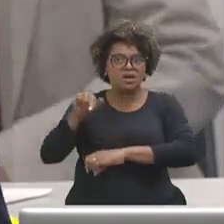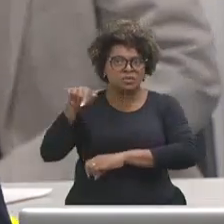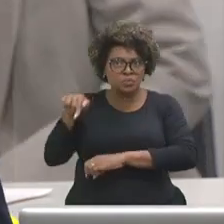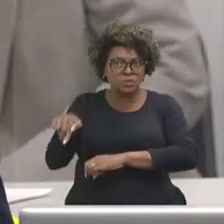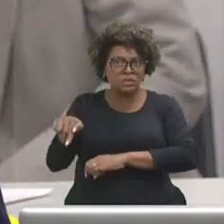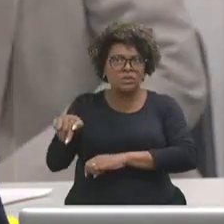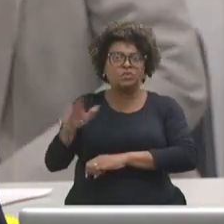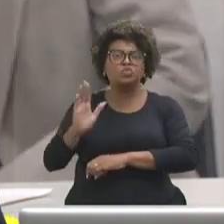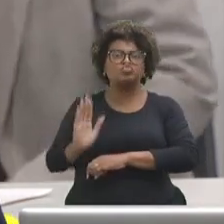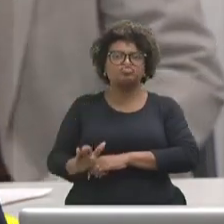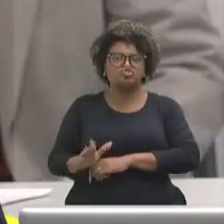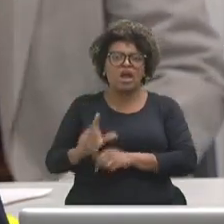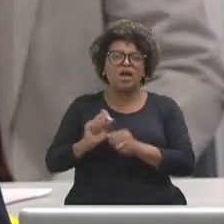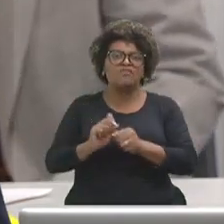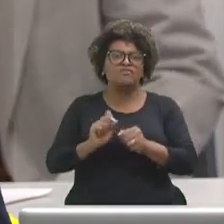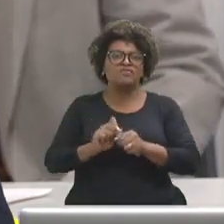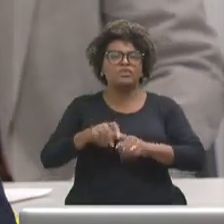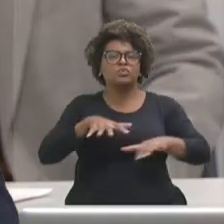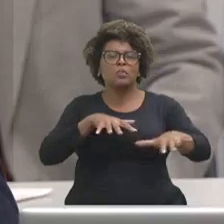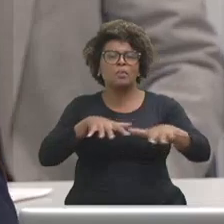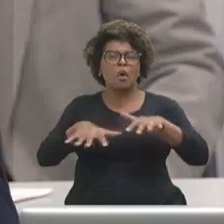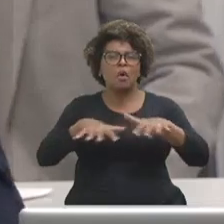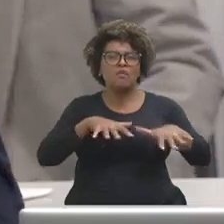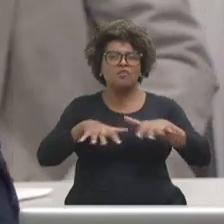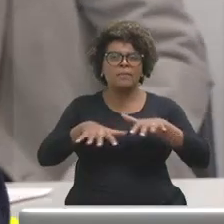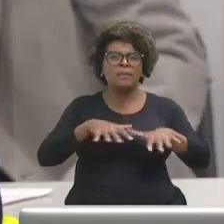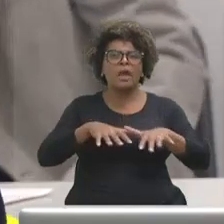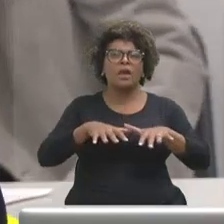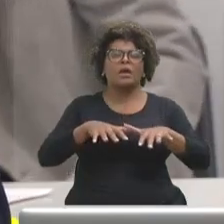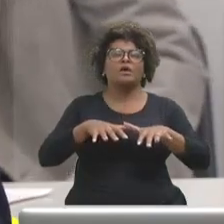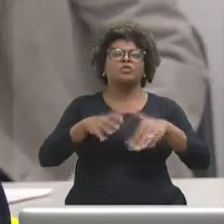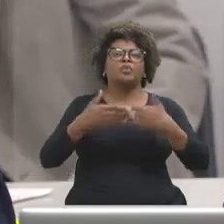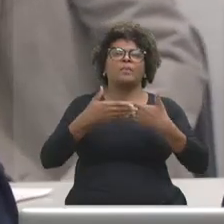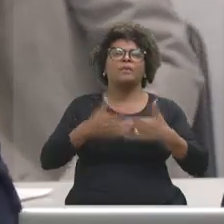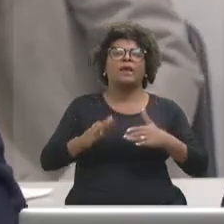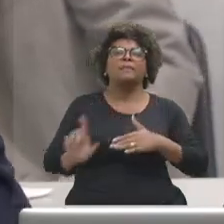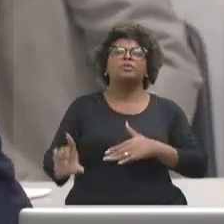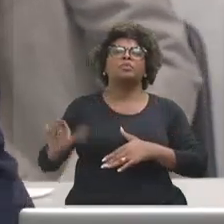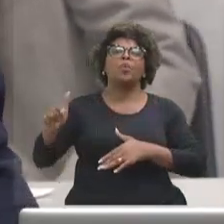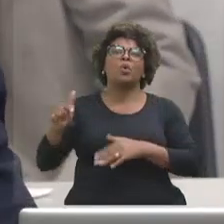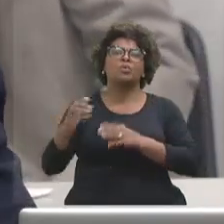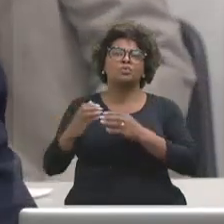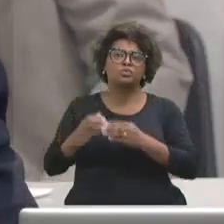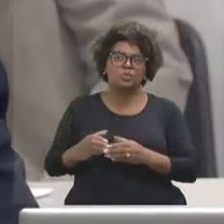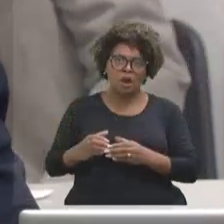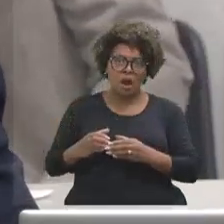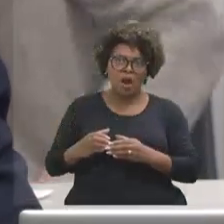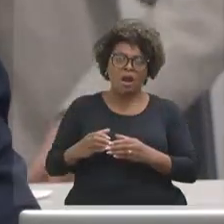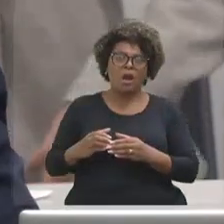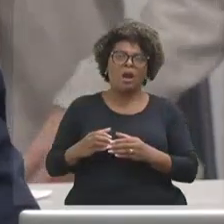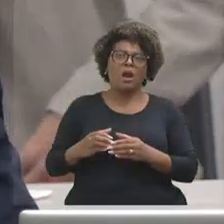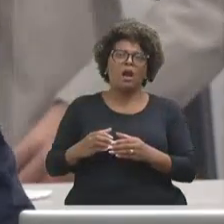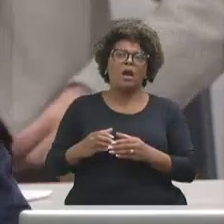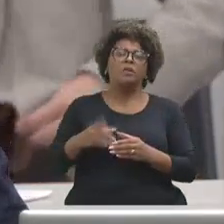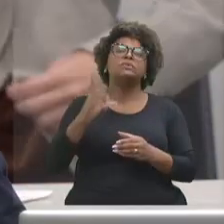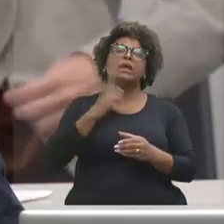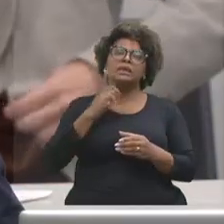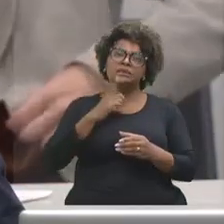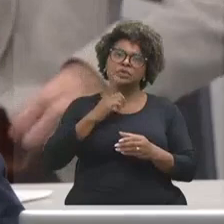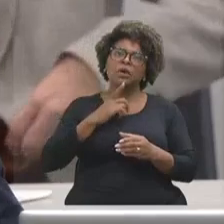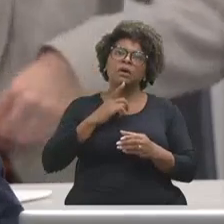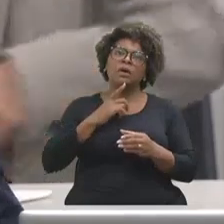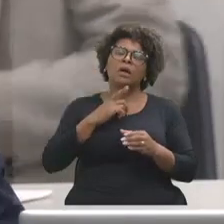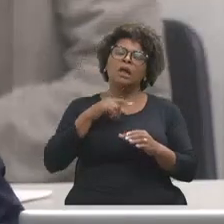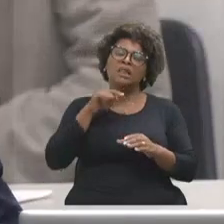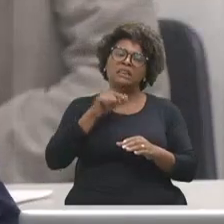no movimentamos alguns equipamentos para abertura de outro em outros locais estamos nessa neste caminho de